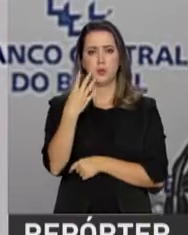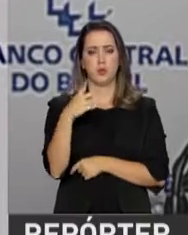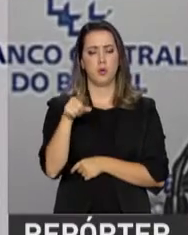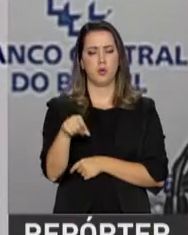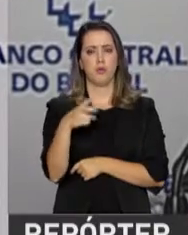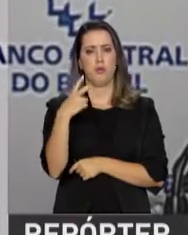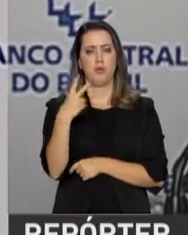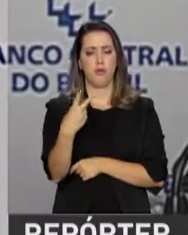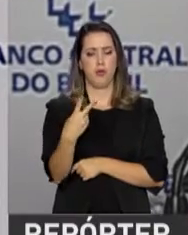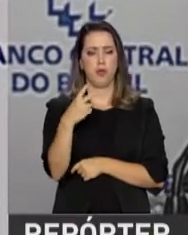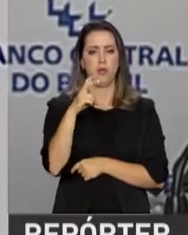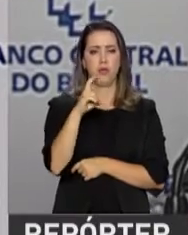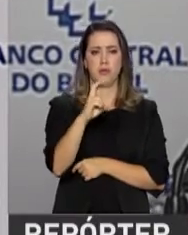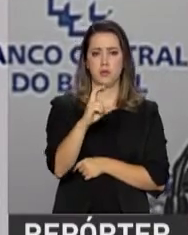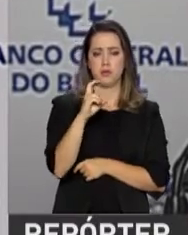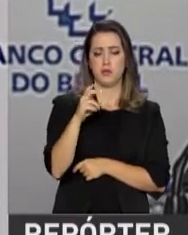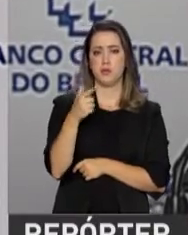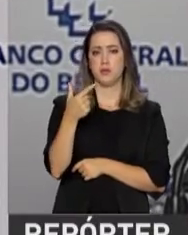e 4% para